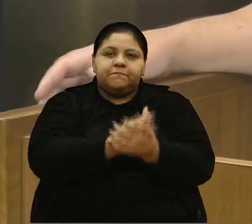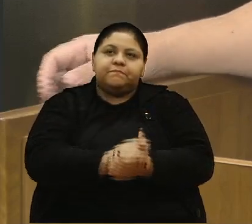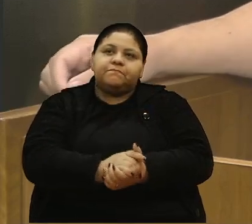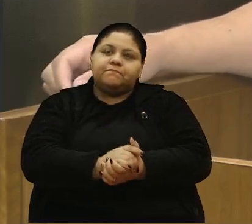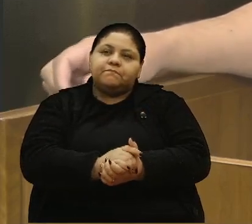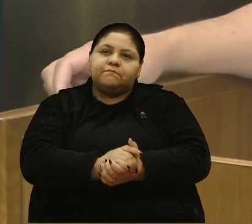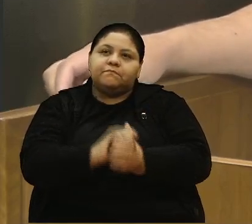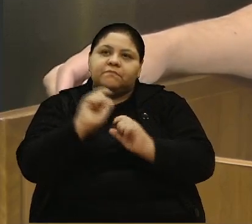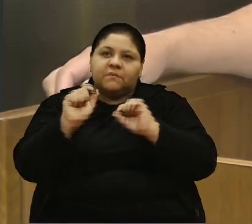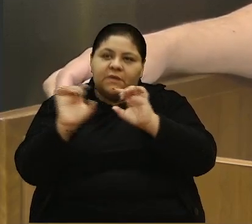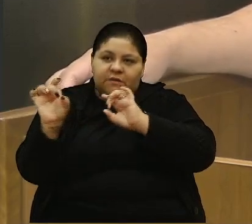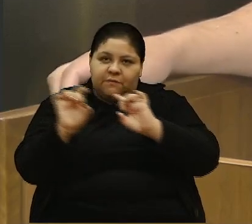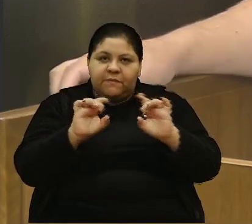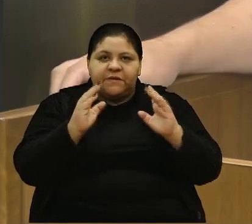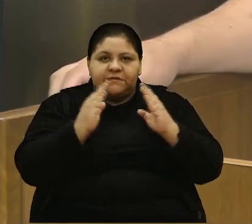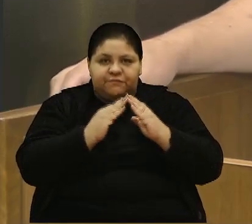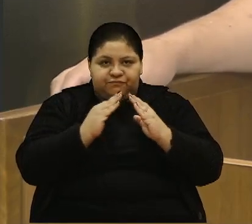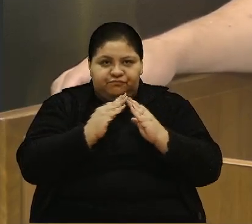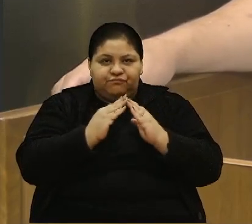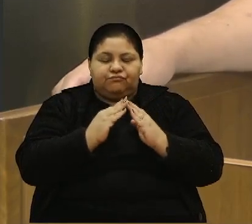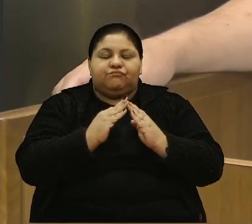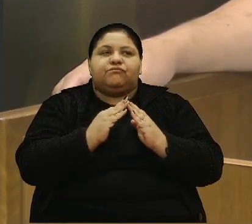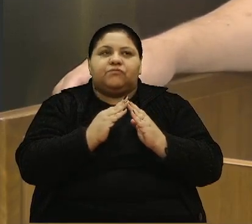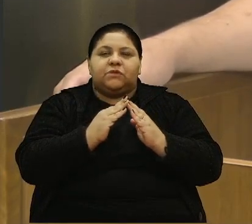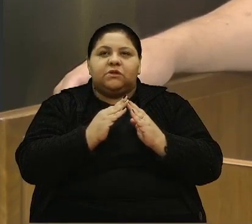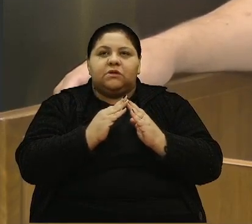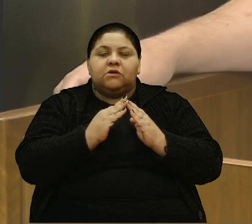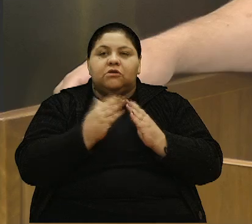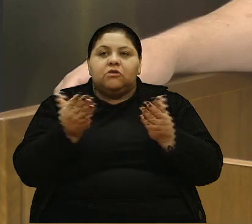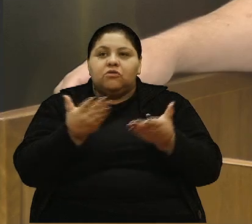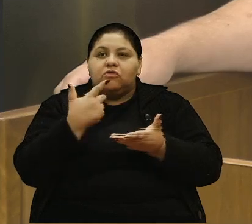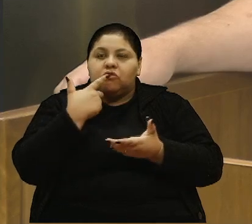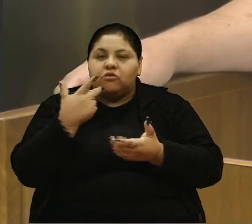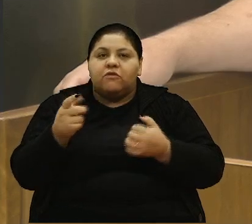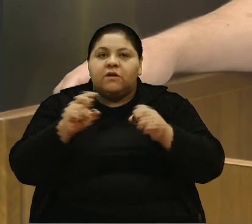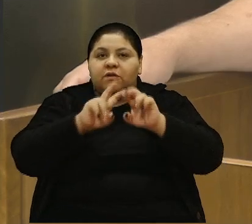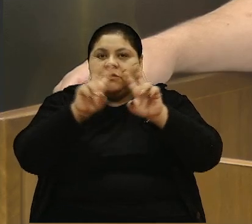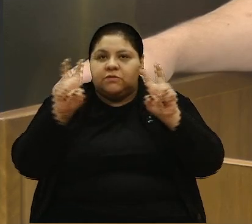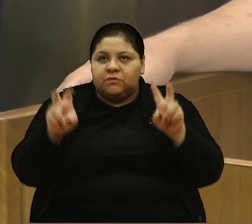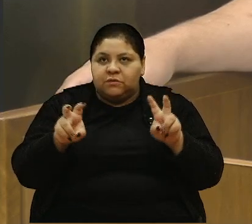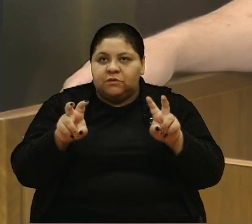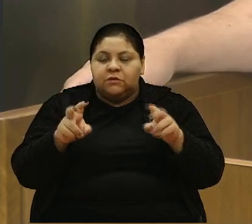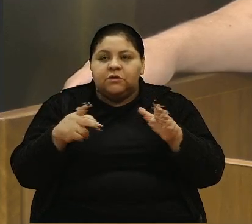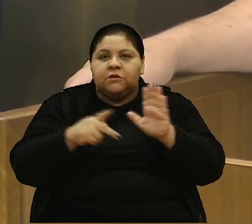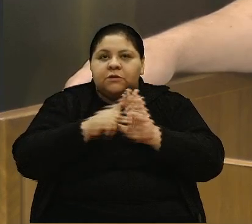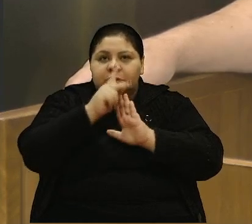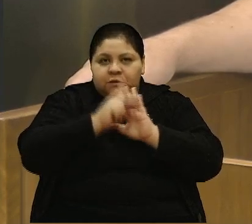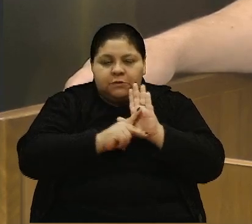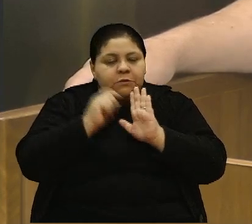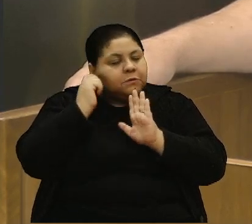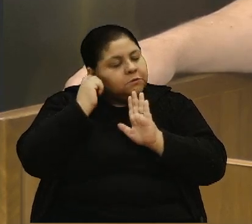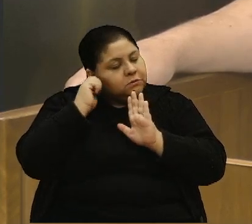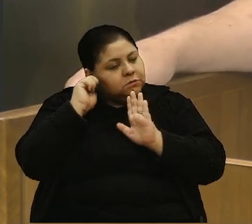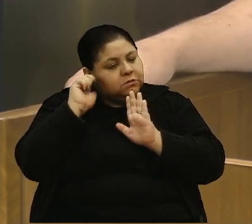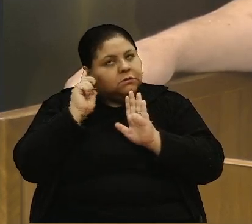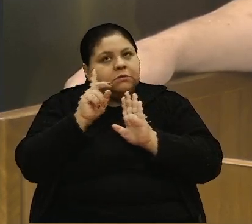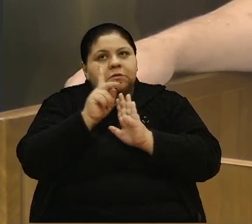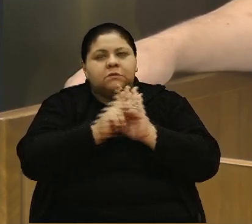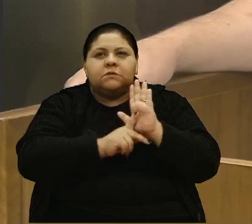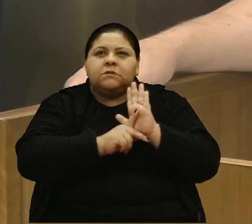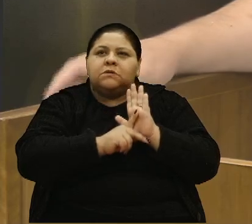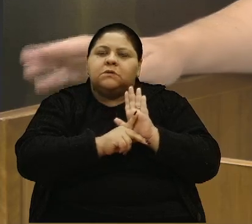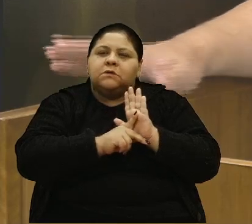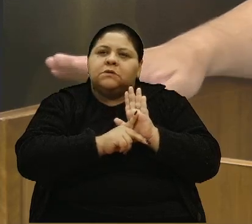pessoal que nos acompanha de casa. Eu vim falar sobre o assunto dos projetos da